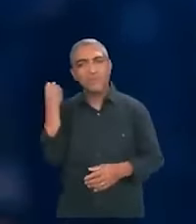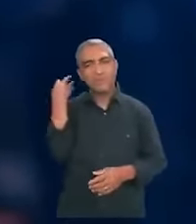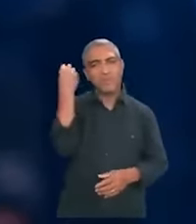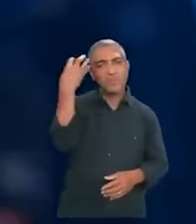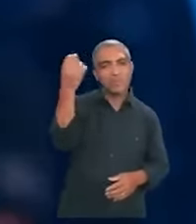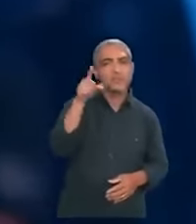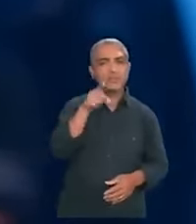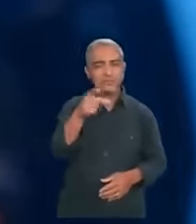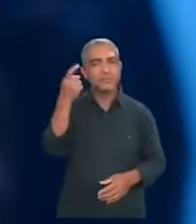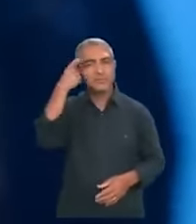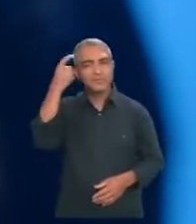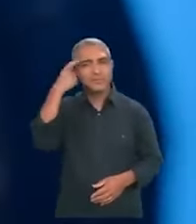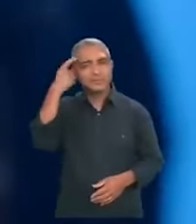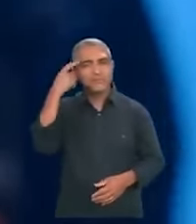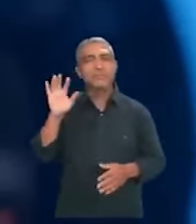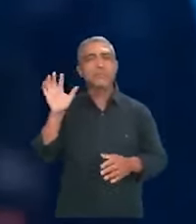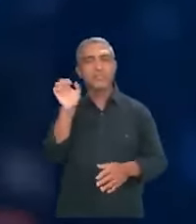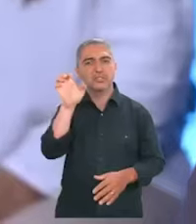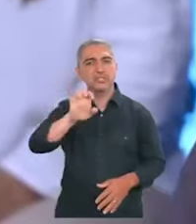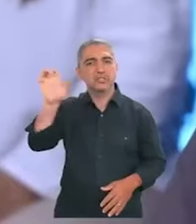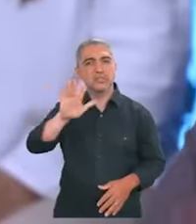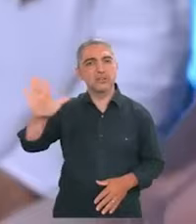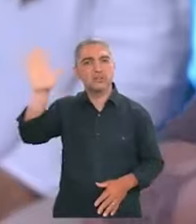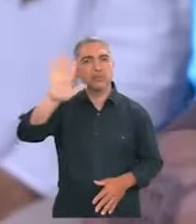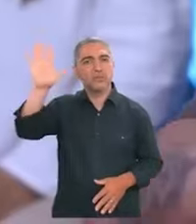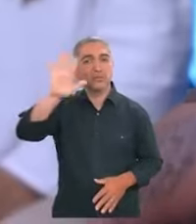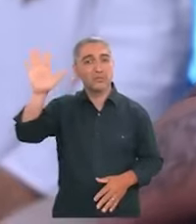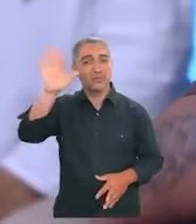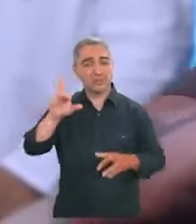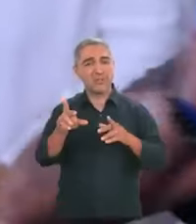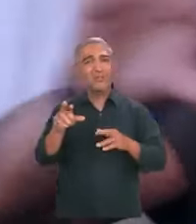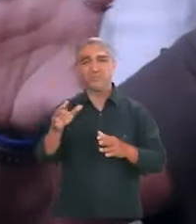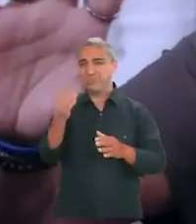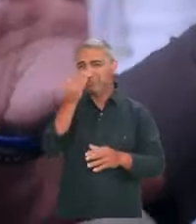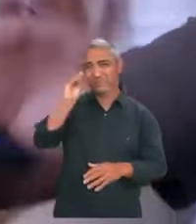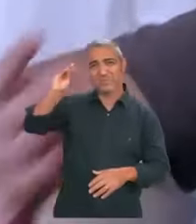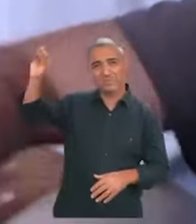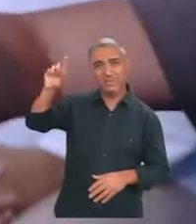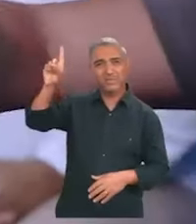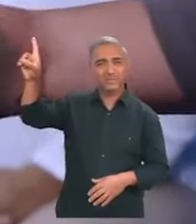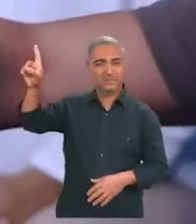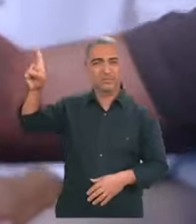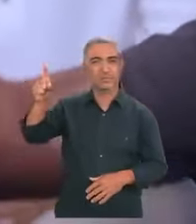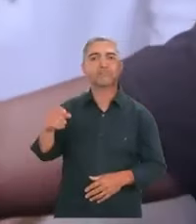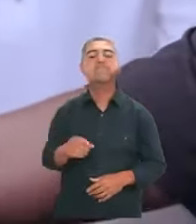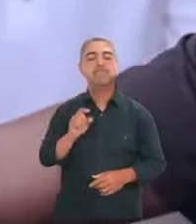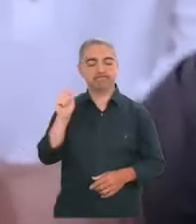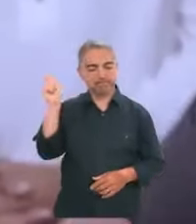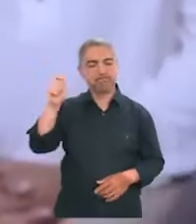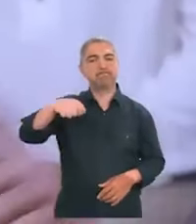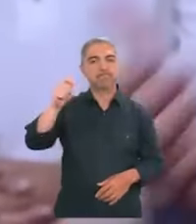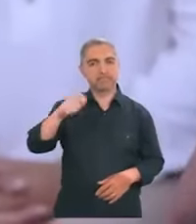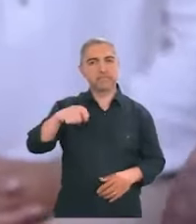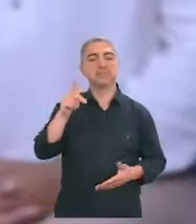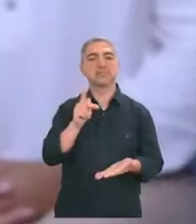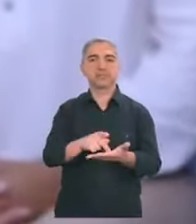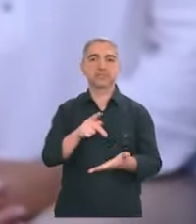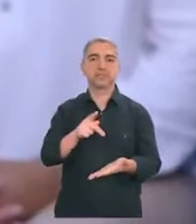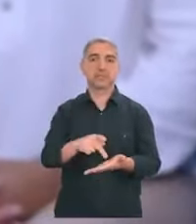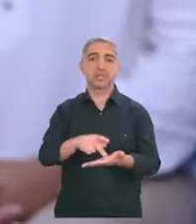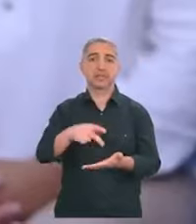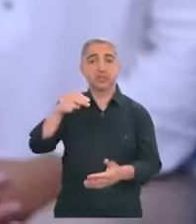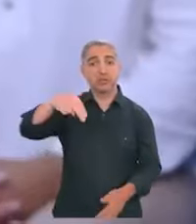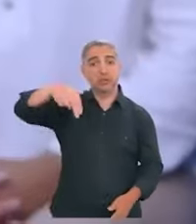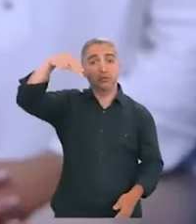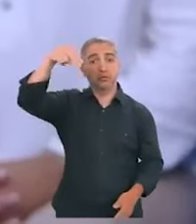de esfriamento e precisa de um avivamento lá? Não, de fato, existe um contexto histórico aí. O norte da Europa viveu a reforma. Nós, lá